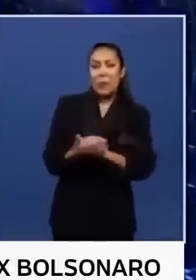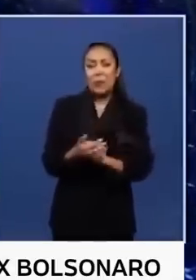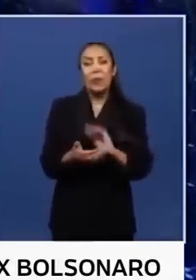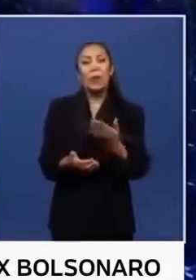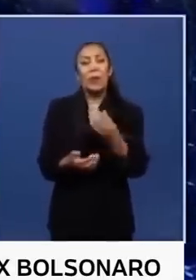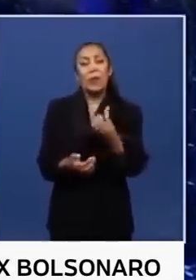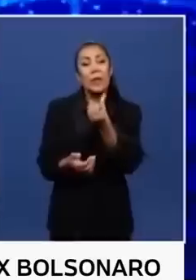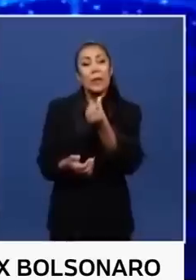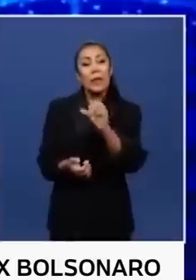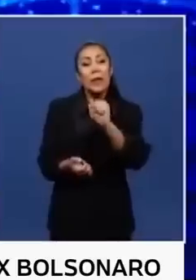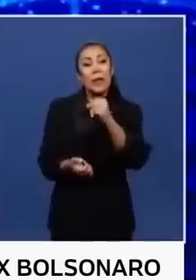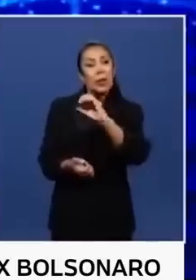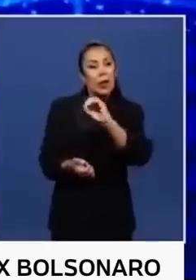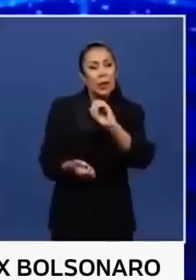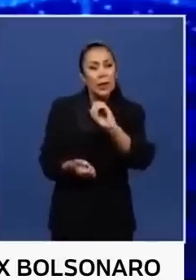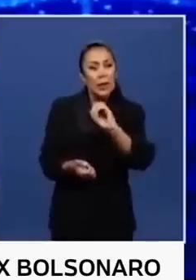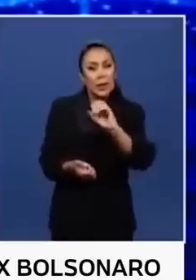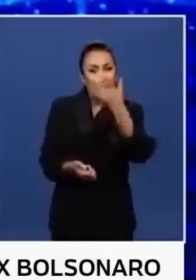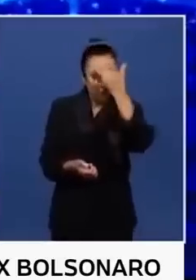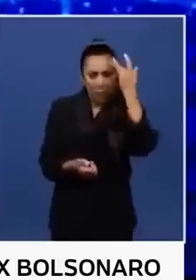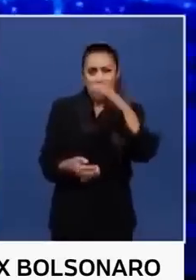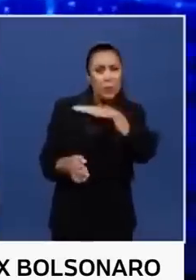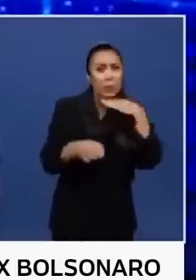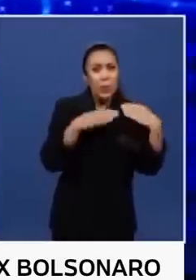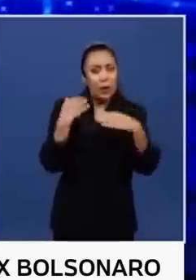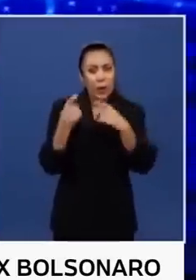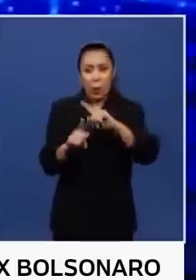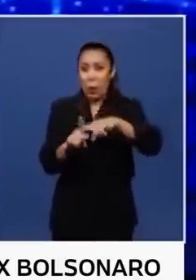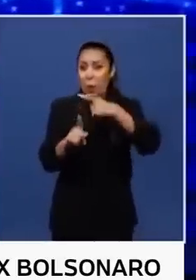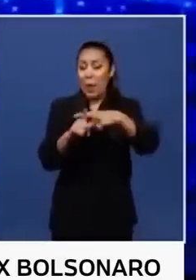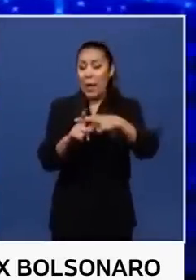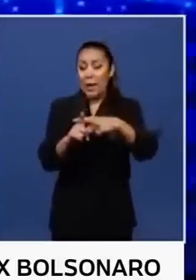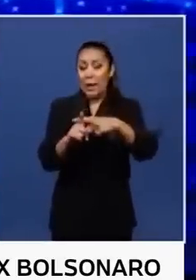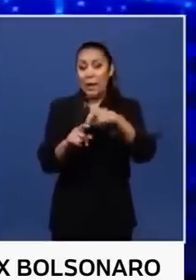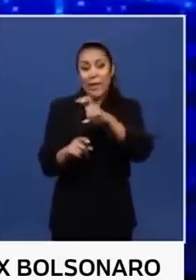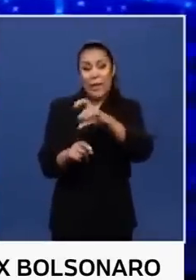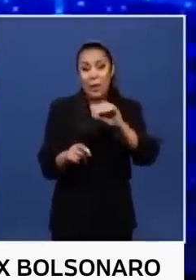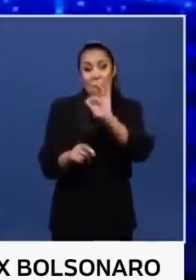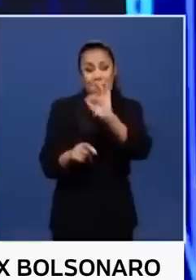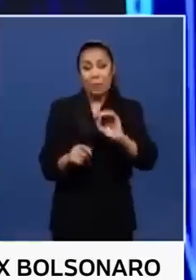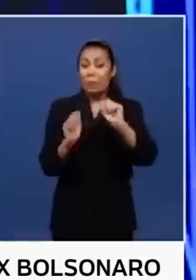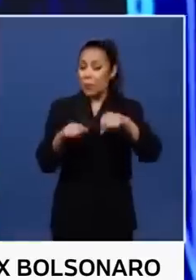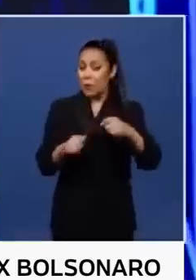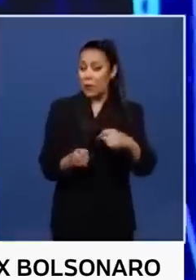que 680 pessoas morressem, quando mais de metade poderia ter sido salva.